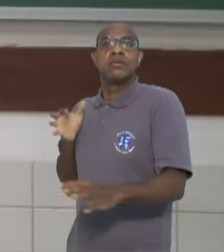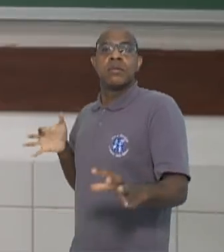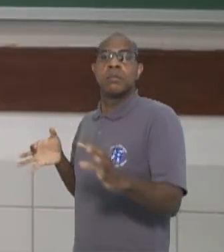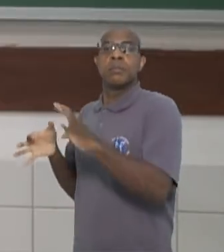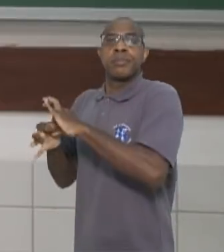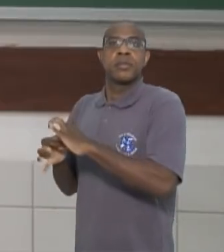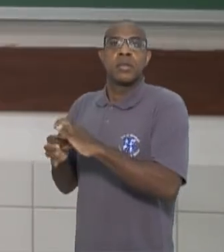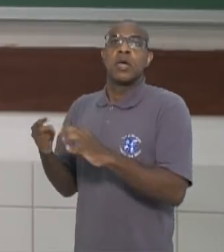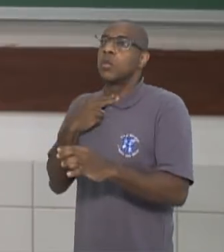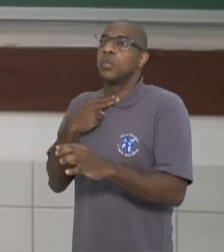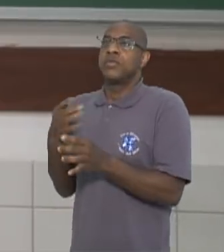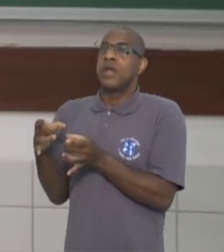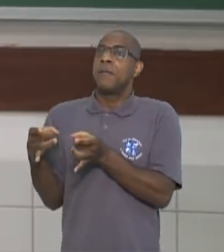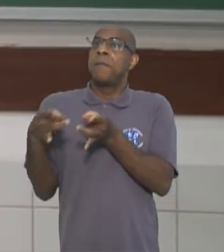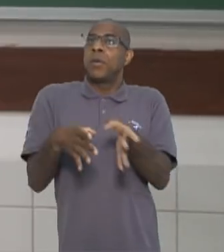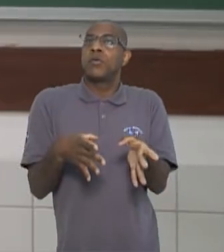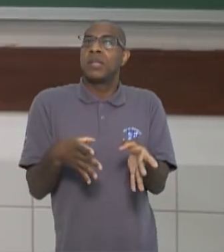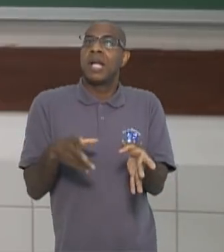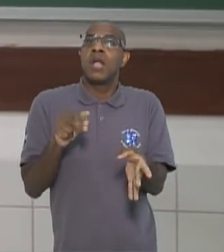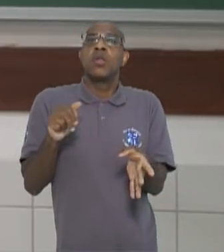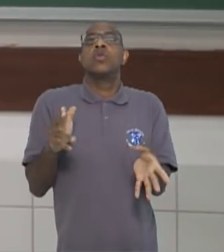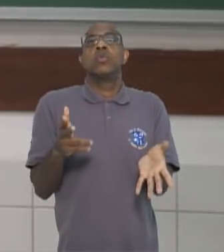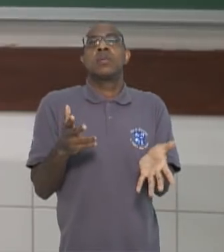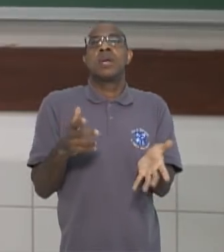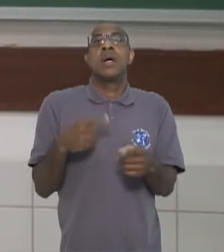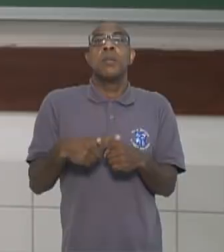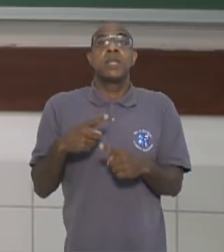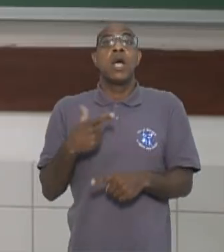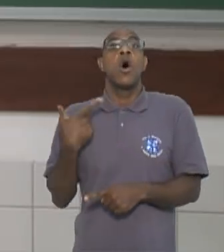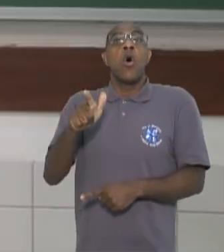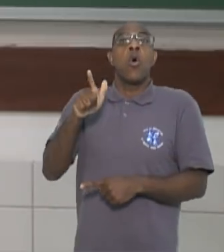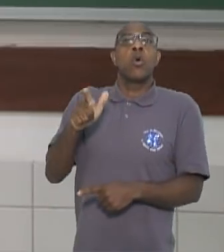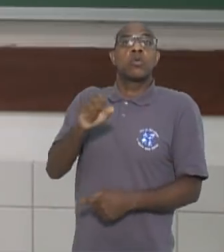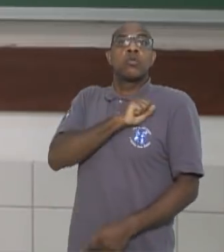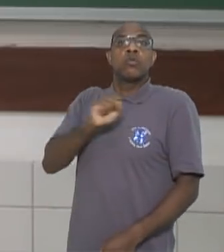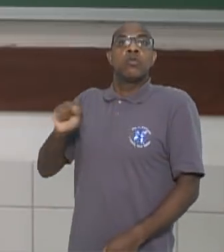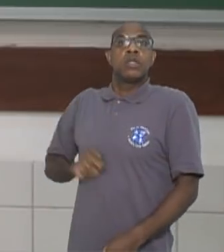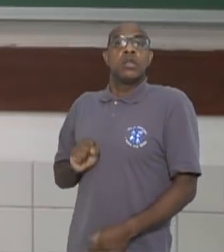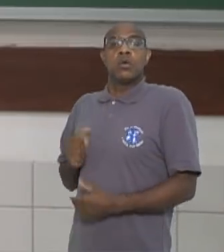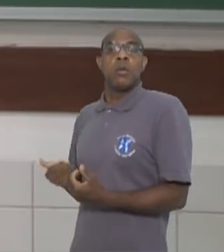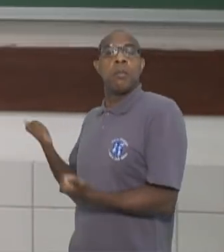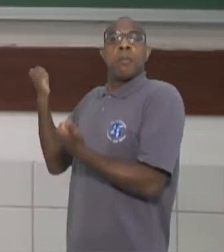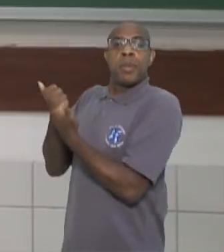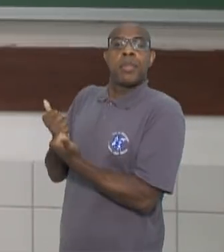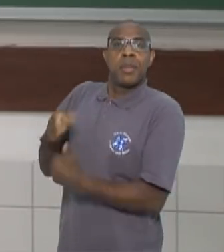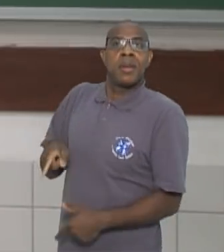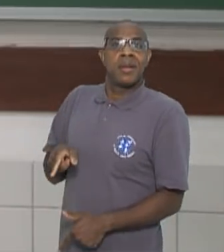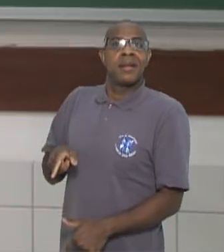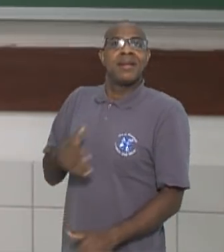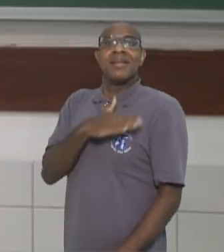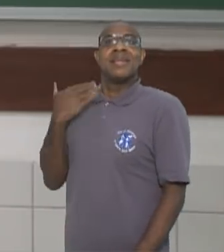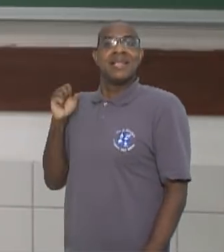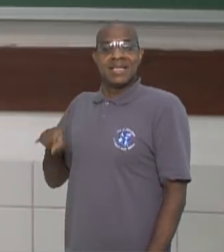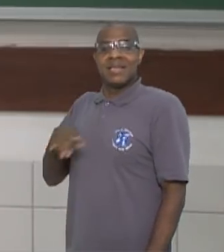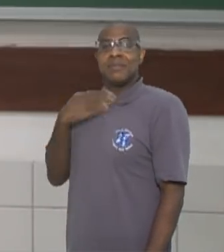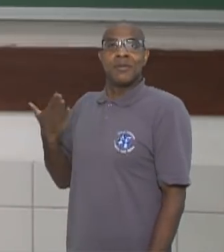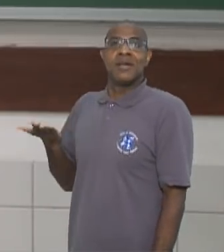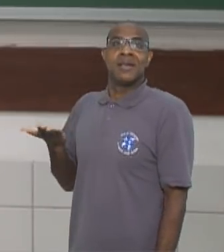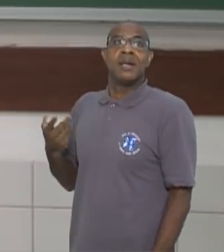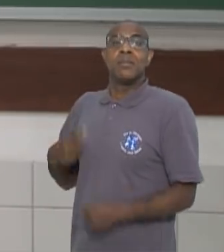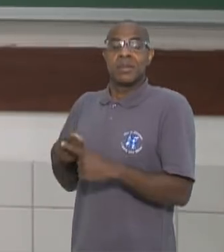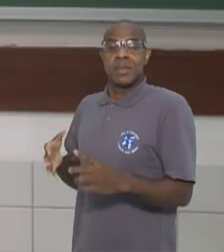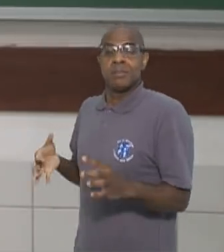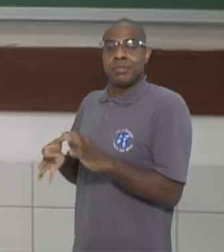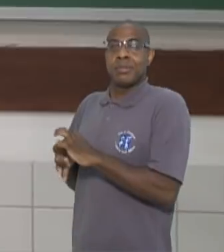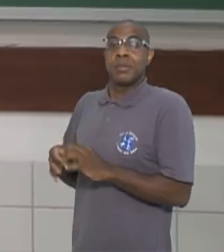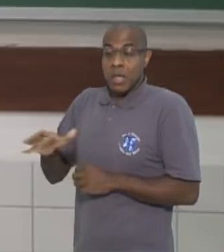Por quê? Outro senhor seria alçado ao cargo de senhor. E ele teria obediência a esse novo senhor, porque ele estava vinculado à